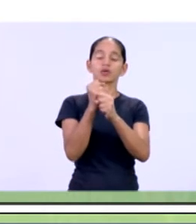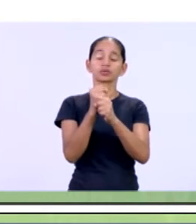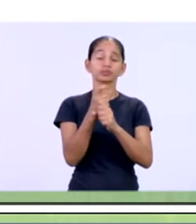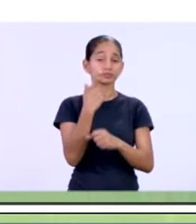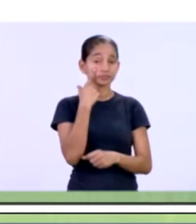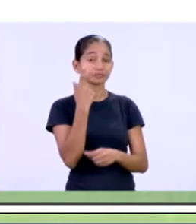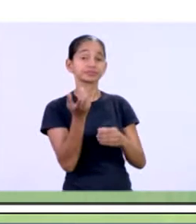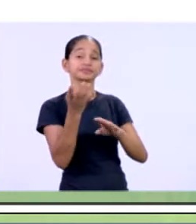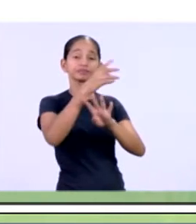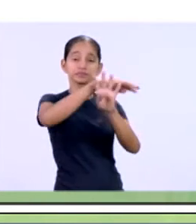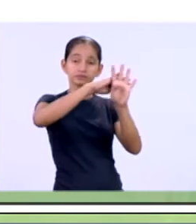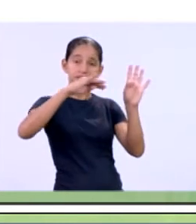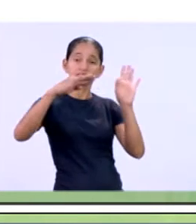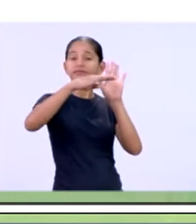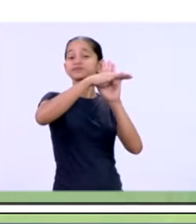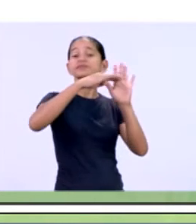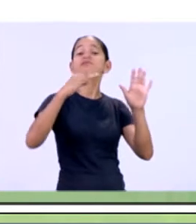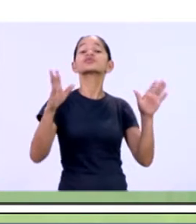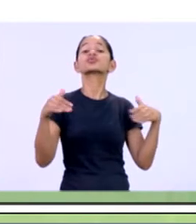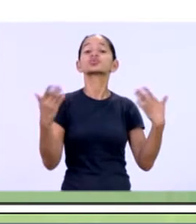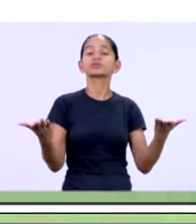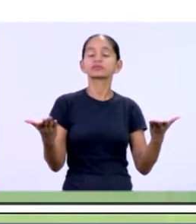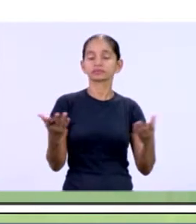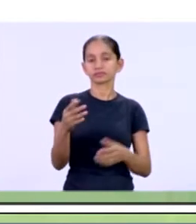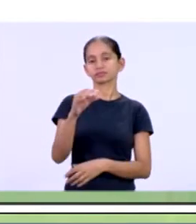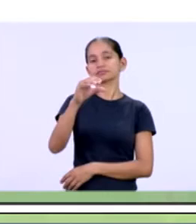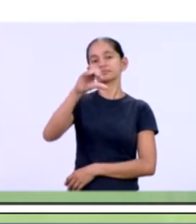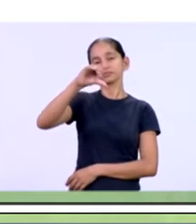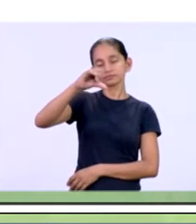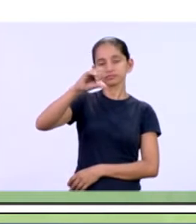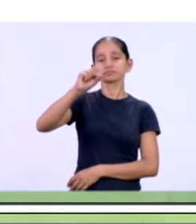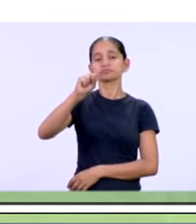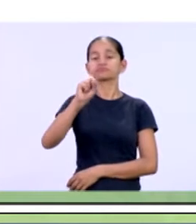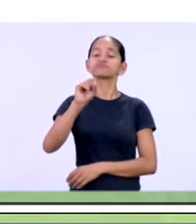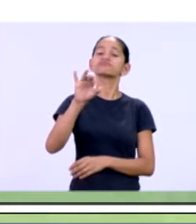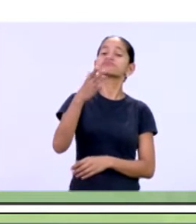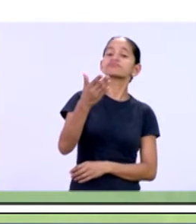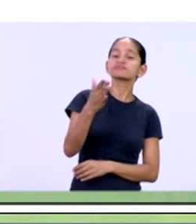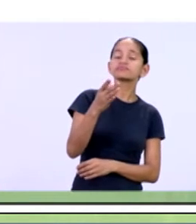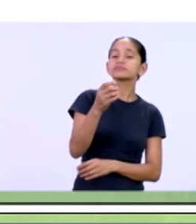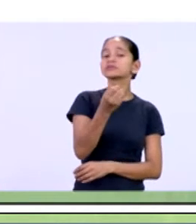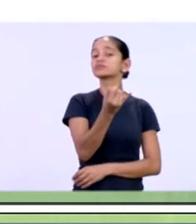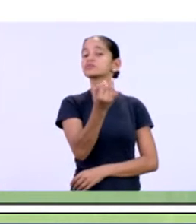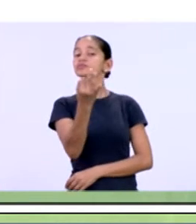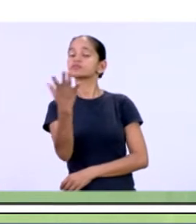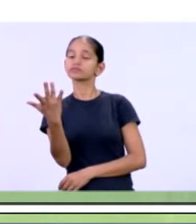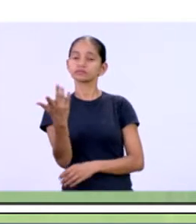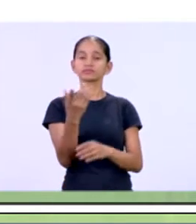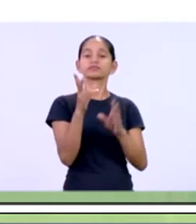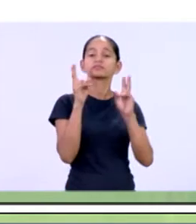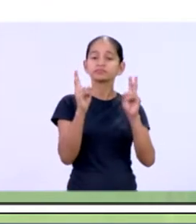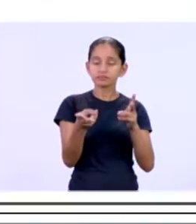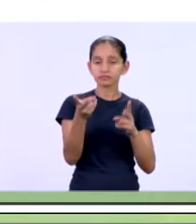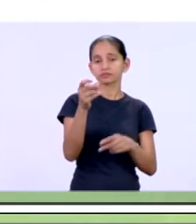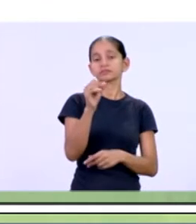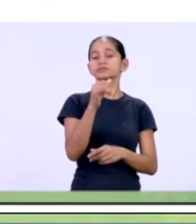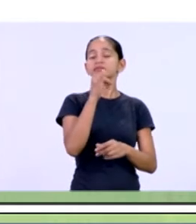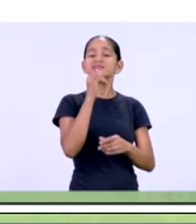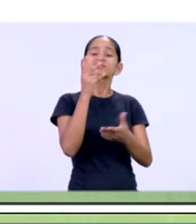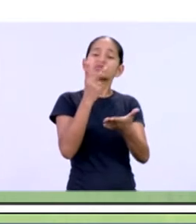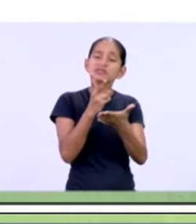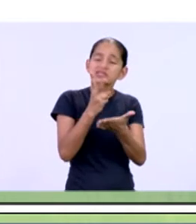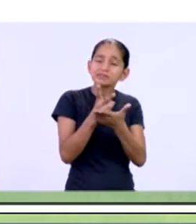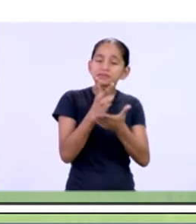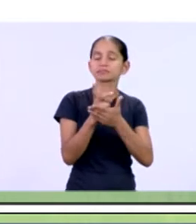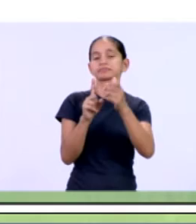Óleo está dentro da faixa aqui, 98 vezes 36, 8,36%, 8.192. E todo mês eu vou